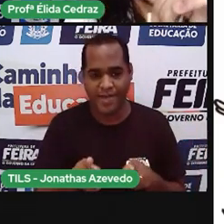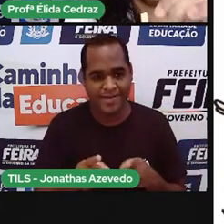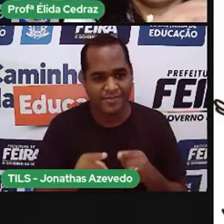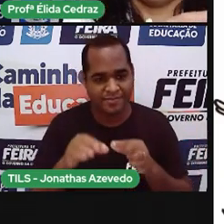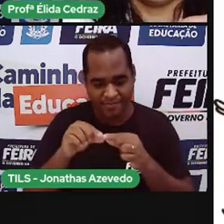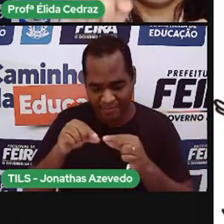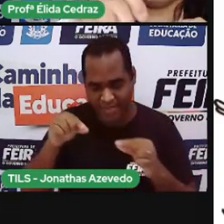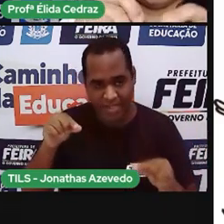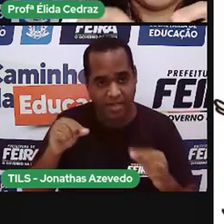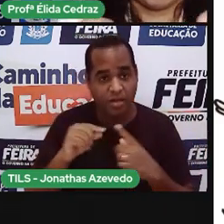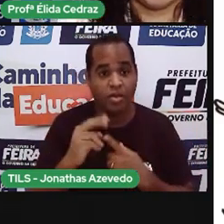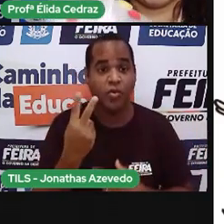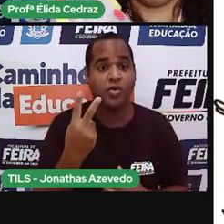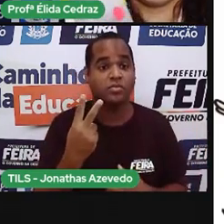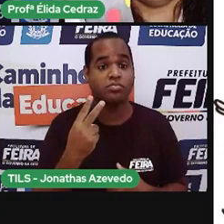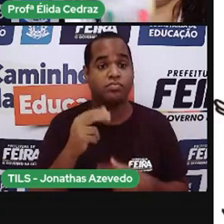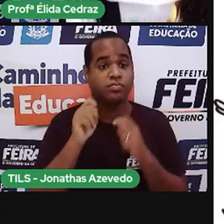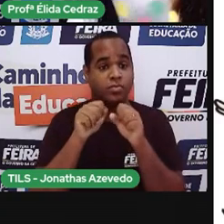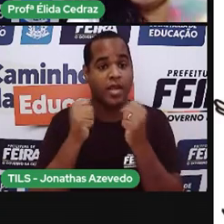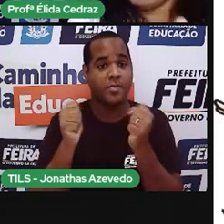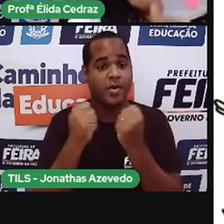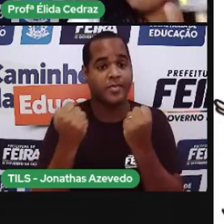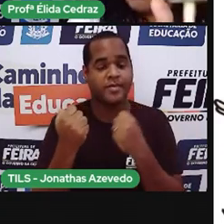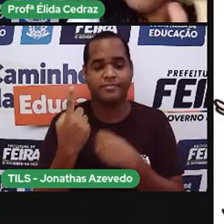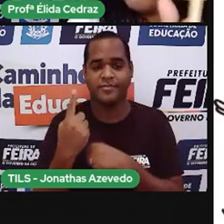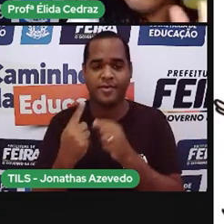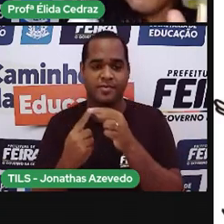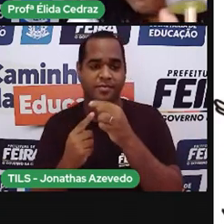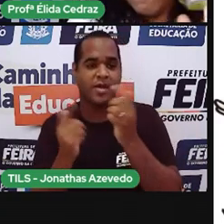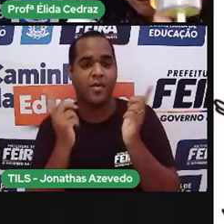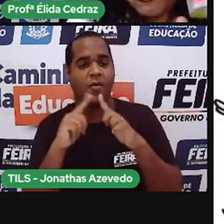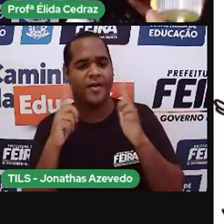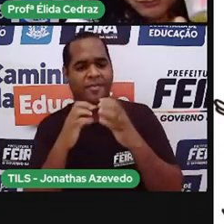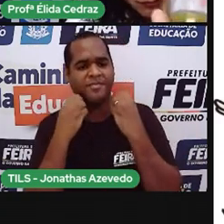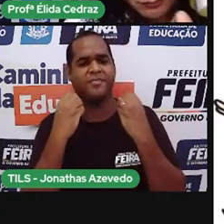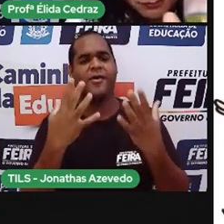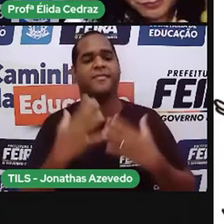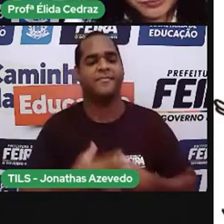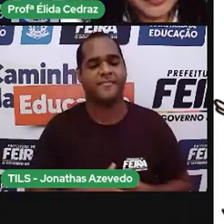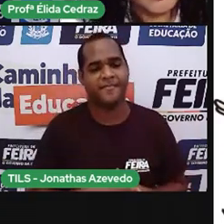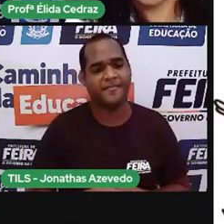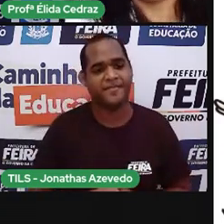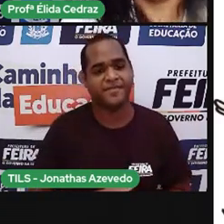aqui com dois mas a prova quebrou para ficar no tamanho bom é